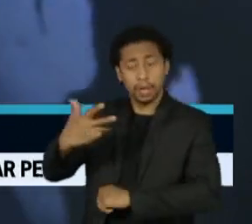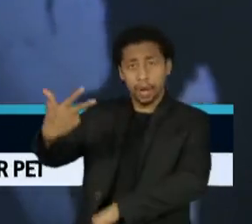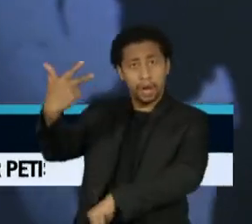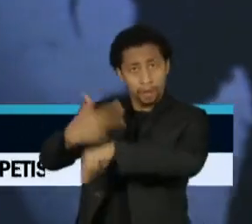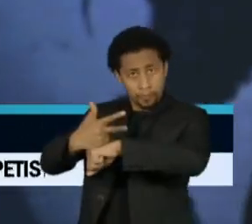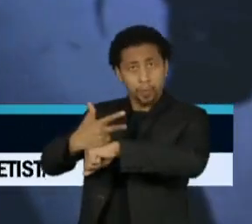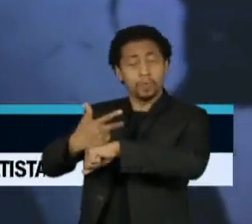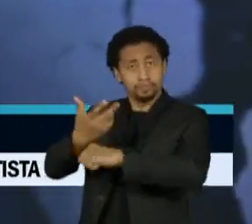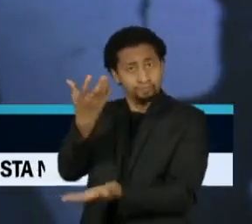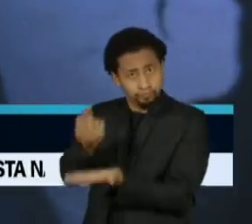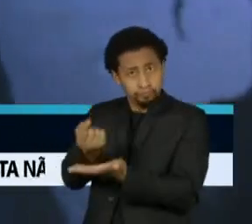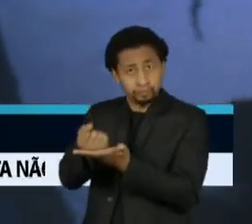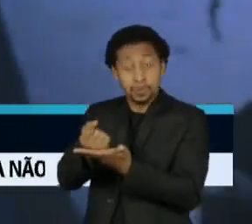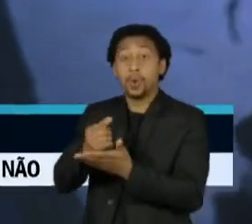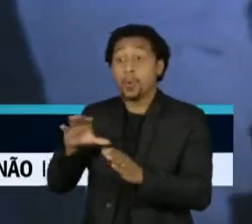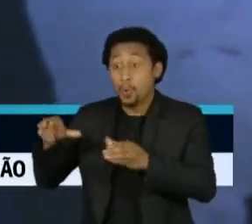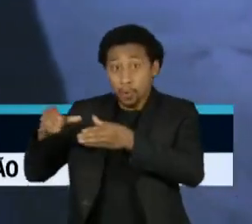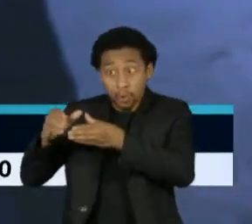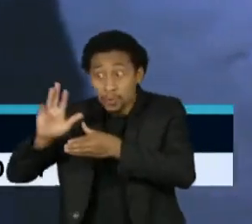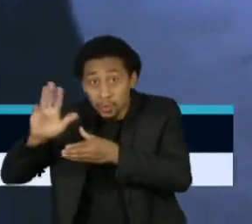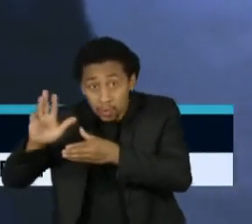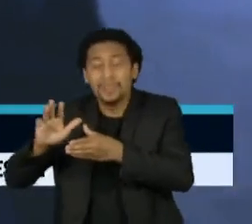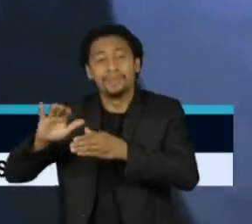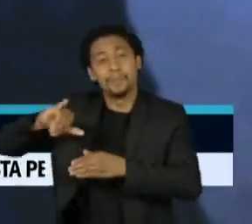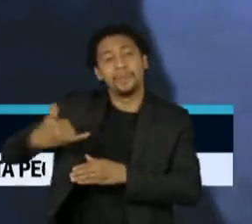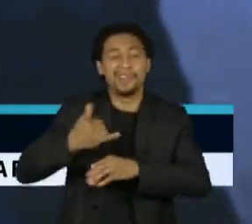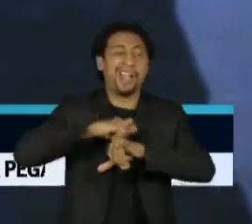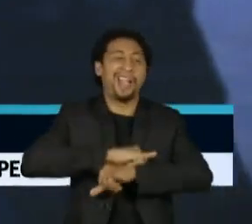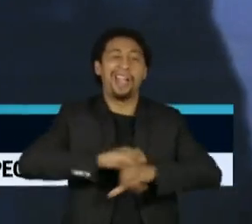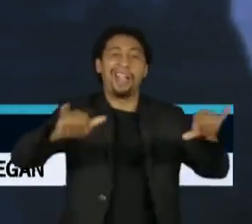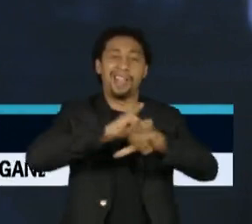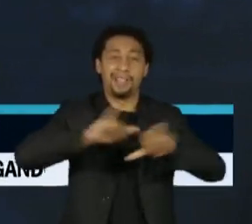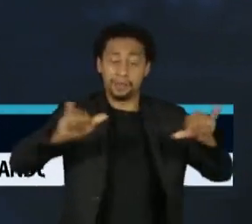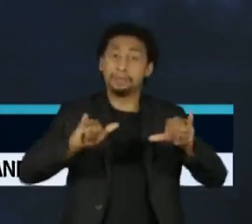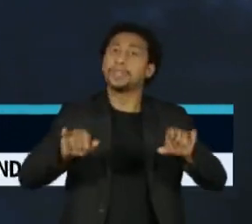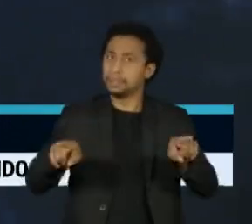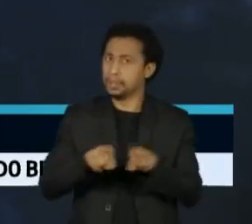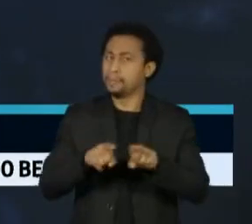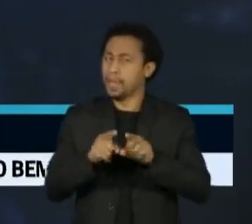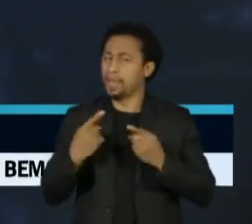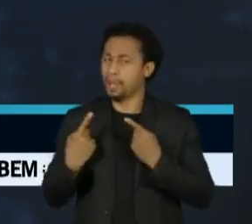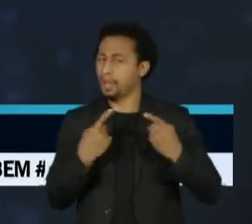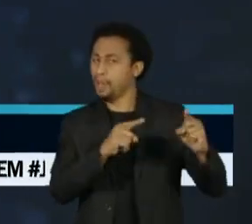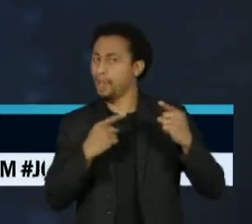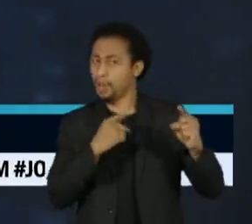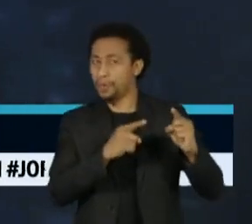será usado pela equipe de campanha de Lula. Nos vídeos, Barbosa ainda faz duras críticas